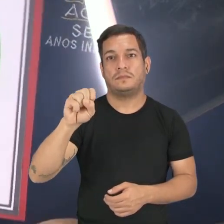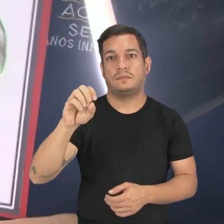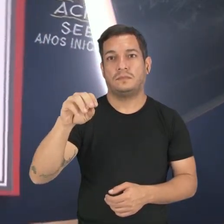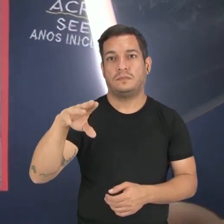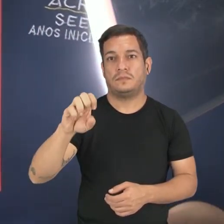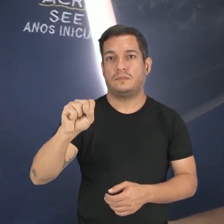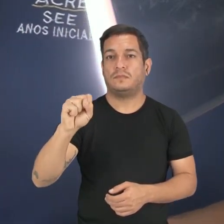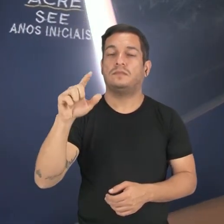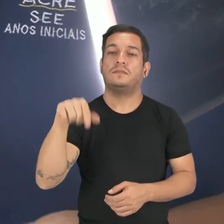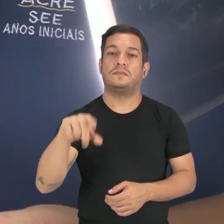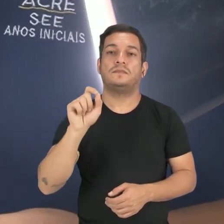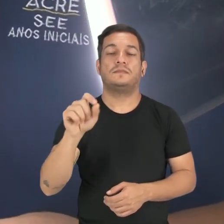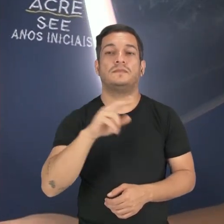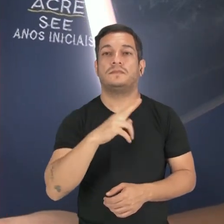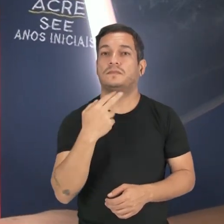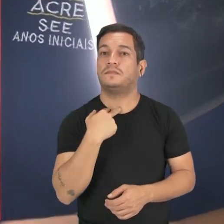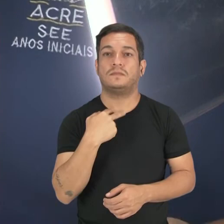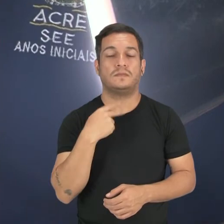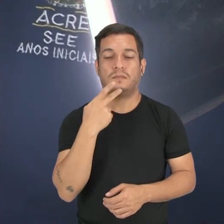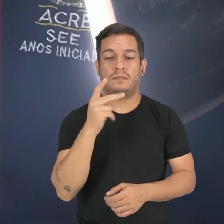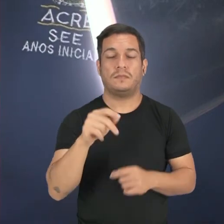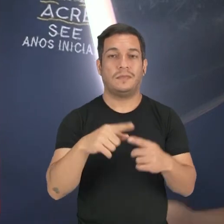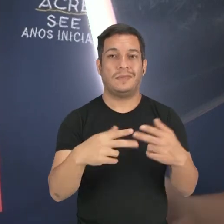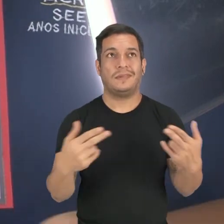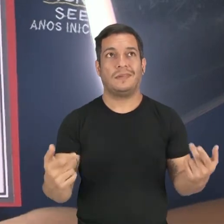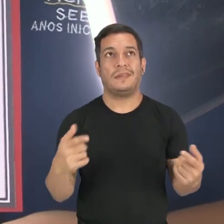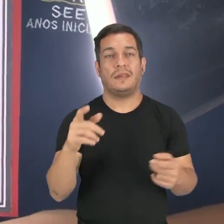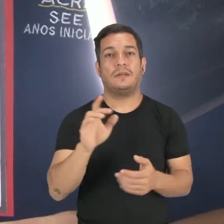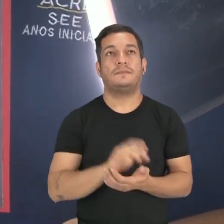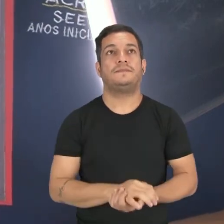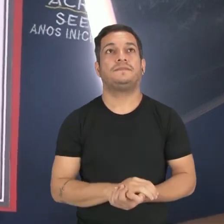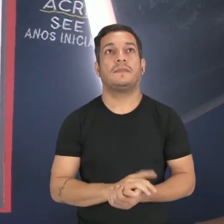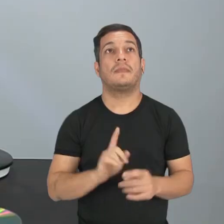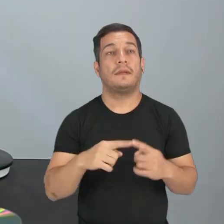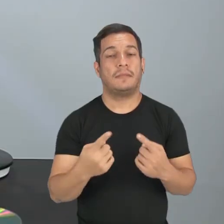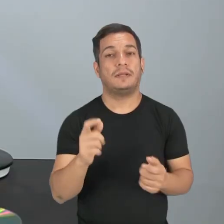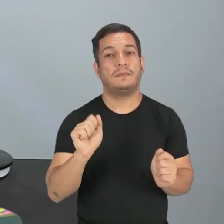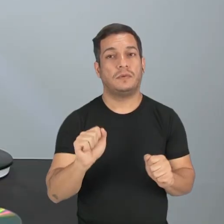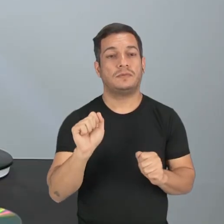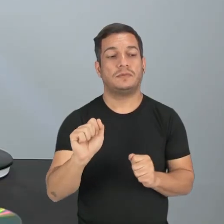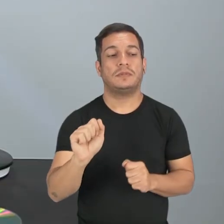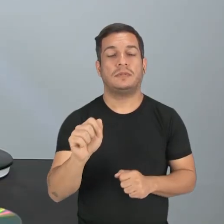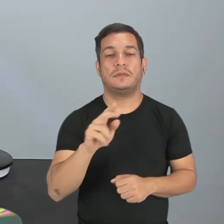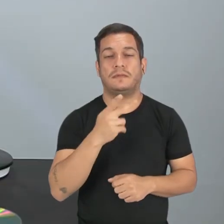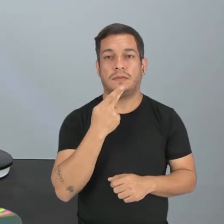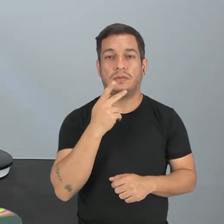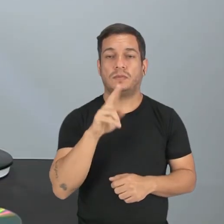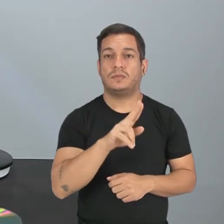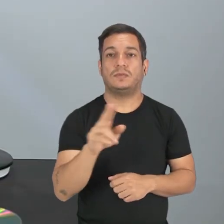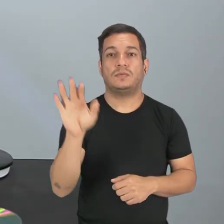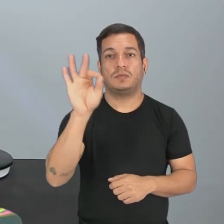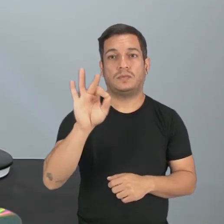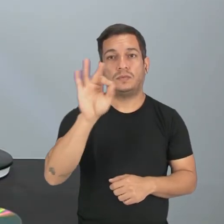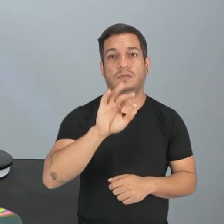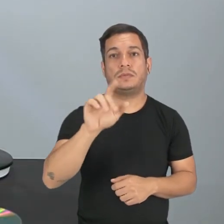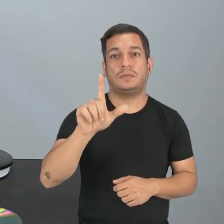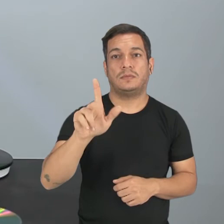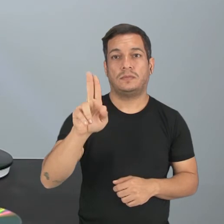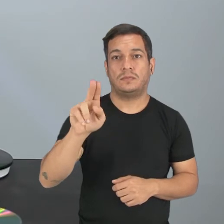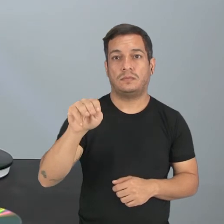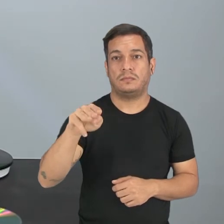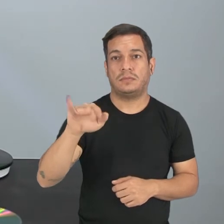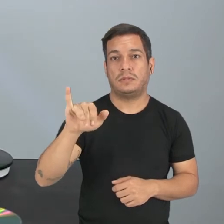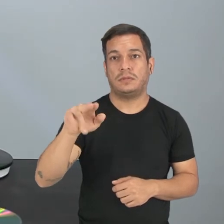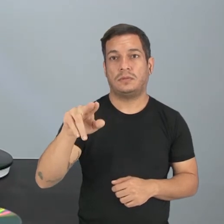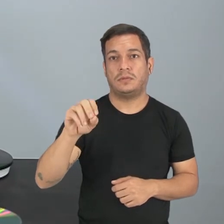é? A gente não pode chamá-lo como objeto luminoso, mas a gente pode chamar como um inseto